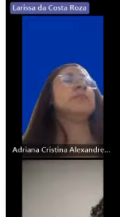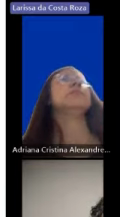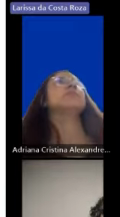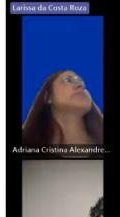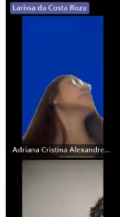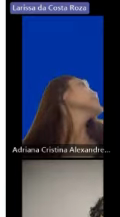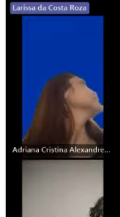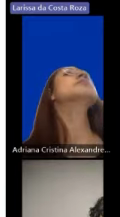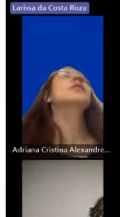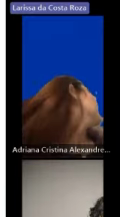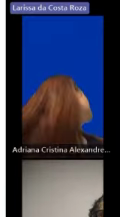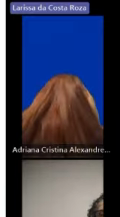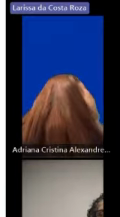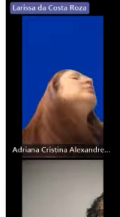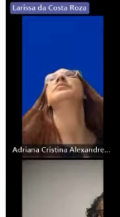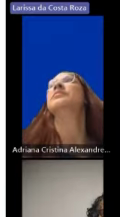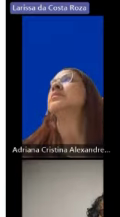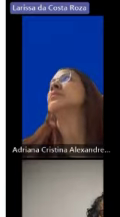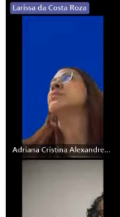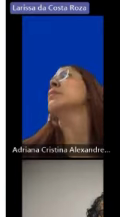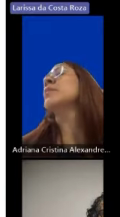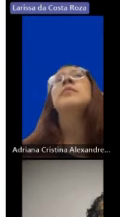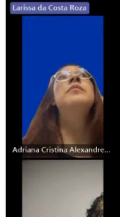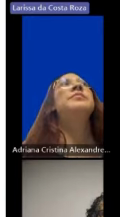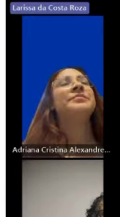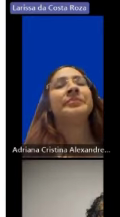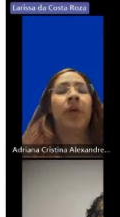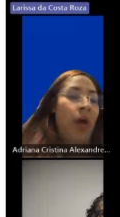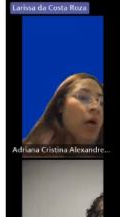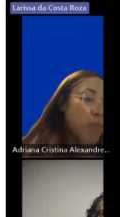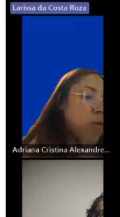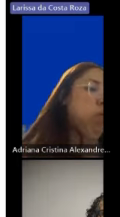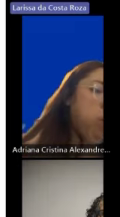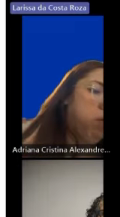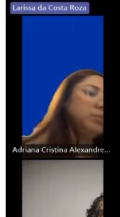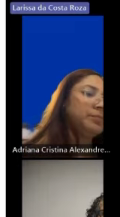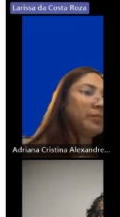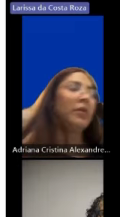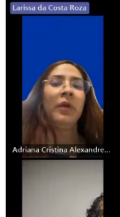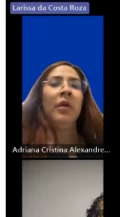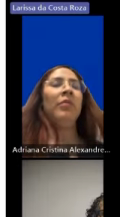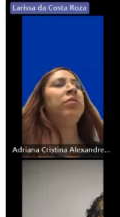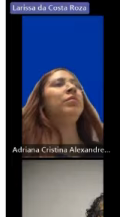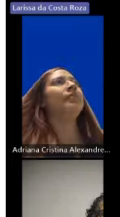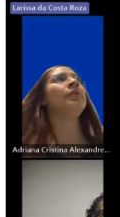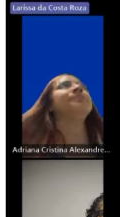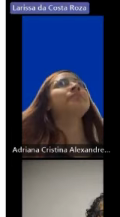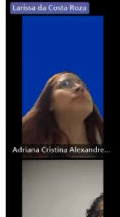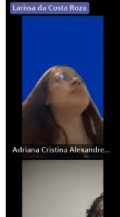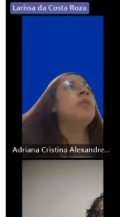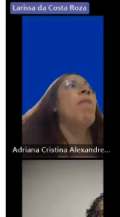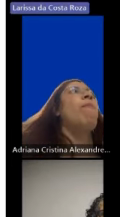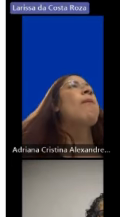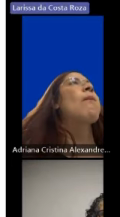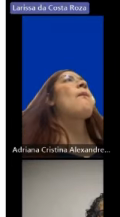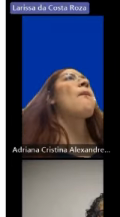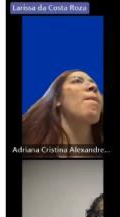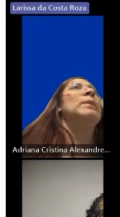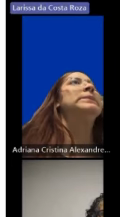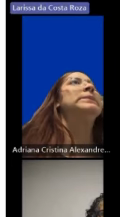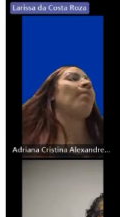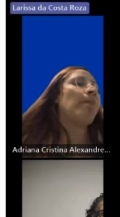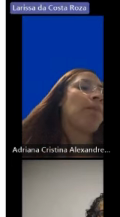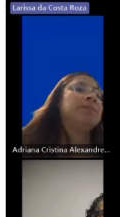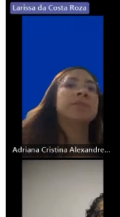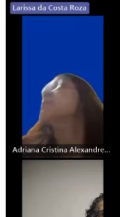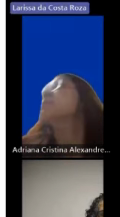de imediato, né? Então, em situações críticas ali, a gente consegue levar esse carrinho, né, até o local adequado para poder realizar a administração dos medicamentos,